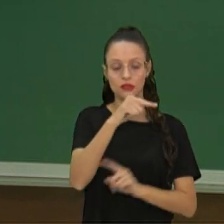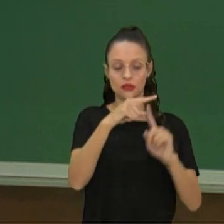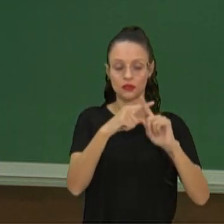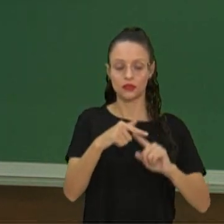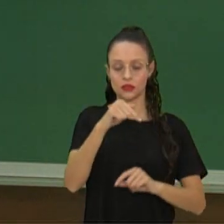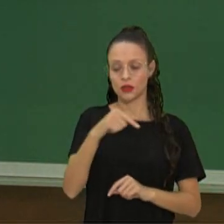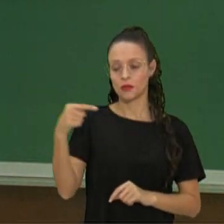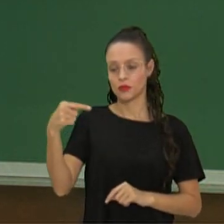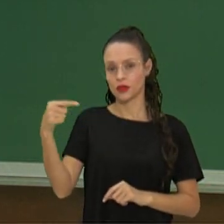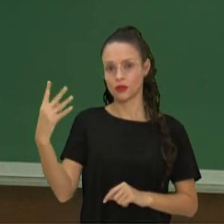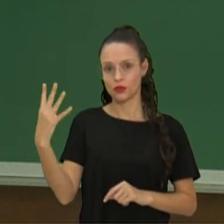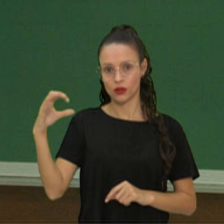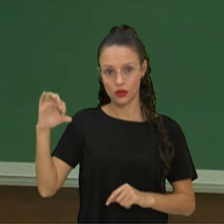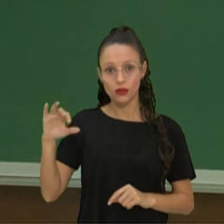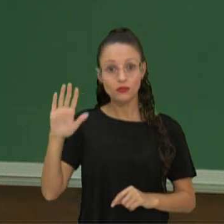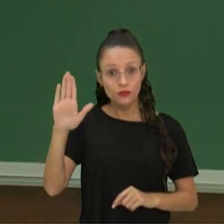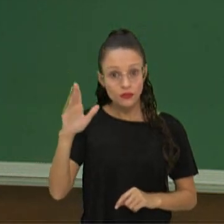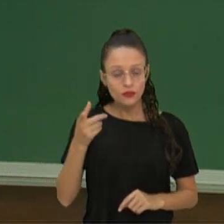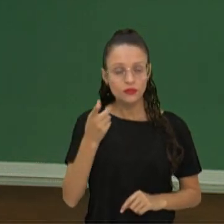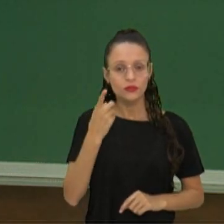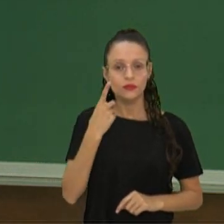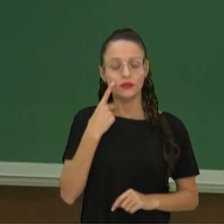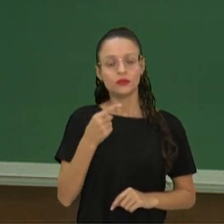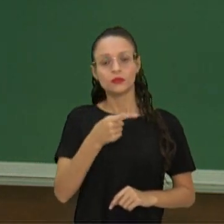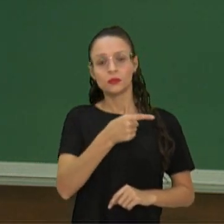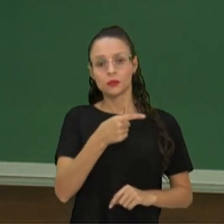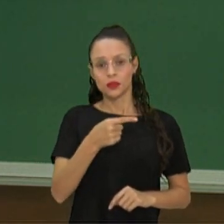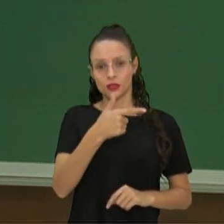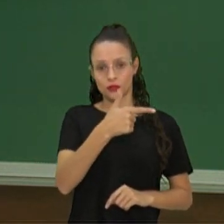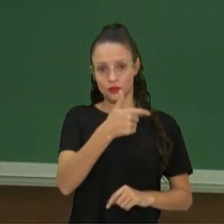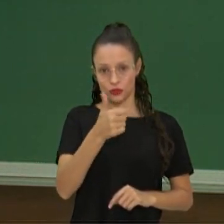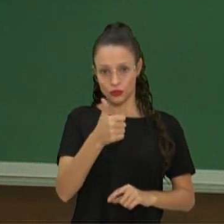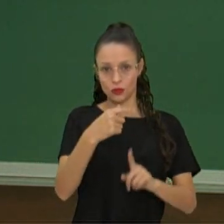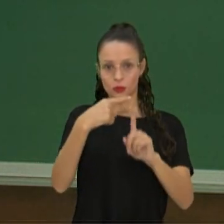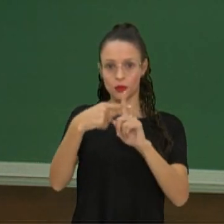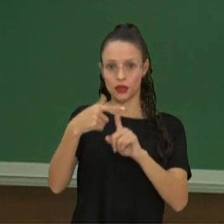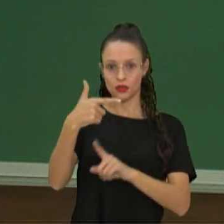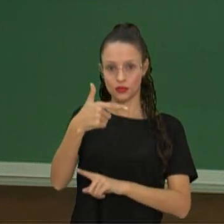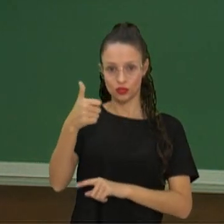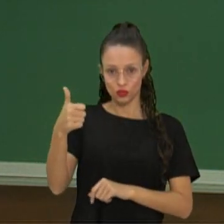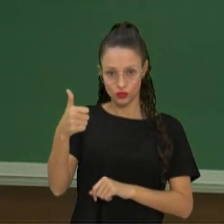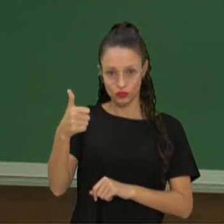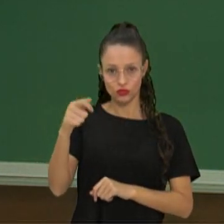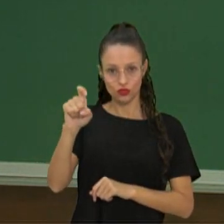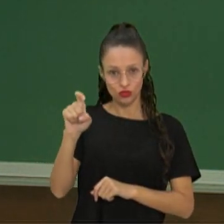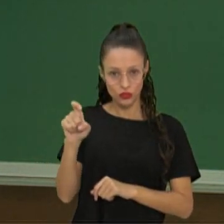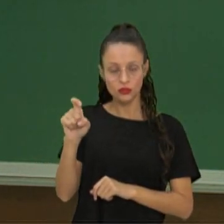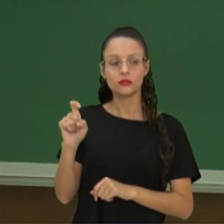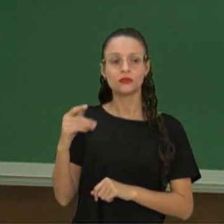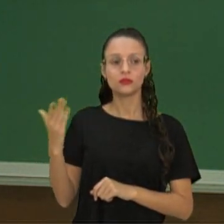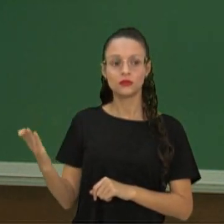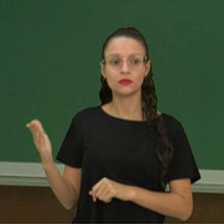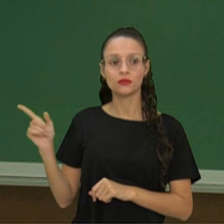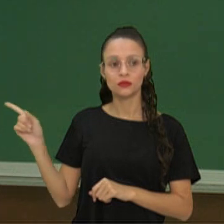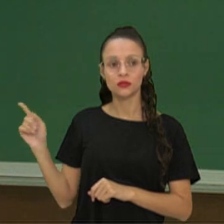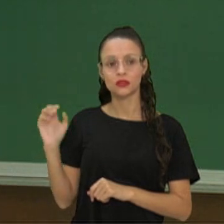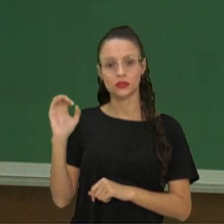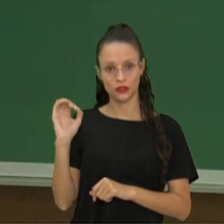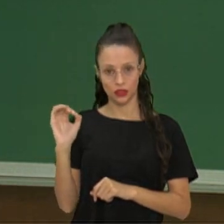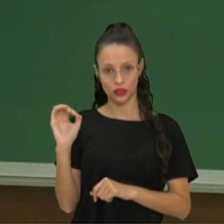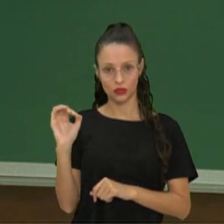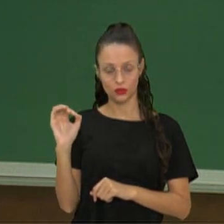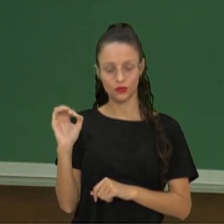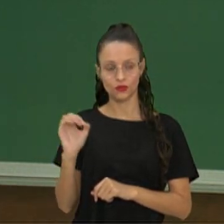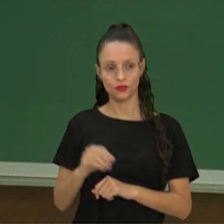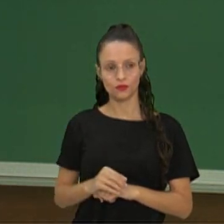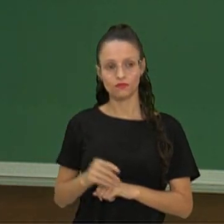menos 49. Opa! Menos 21x mais 21x, aqui, dá 0, né? 0